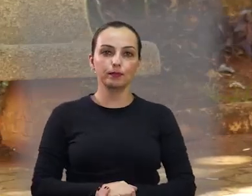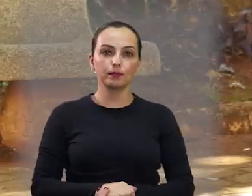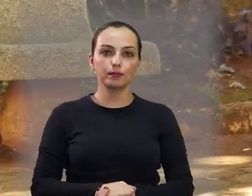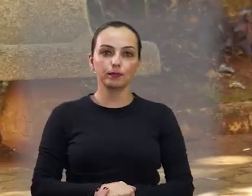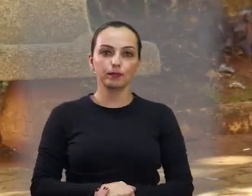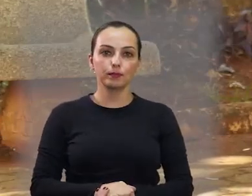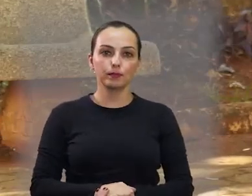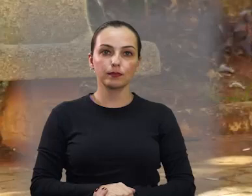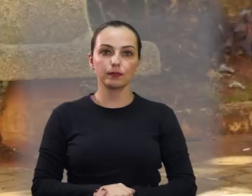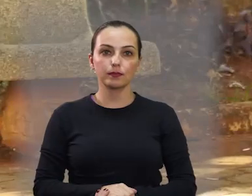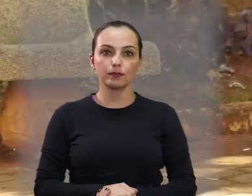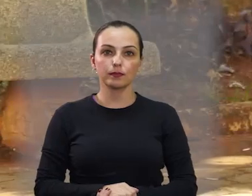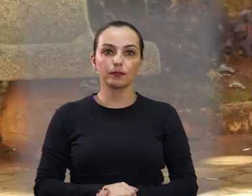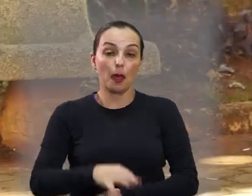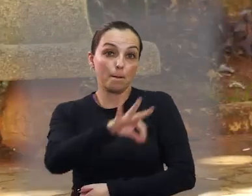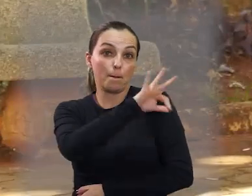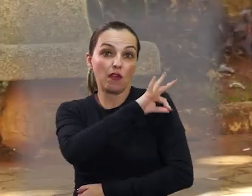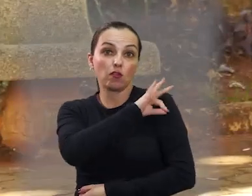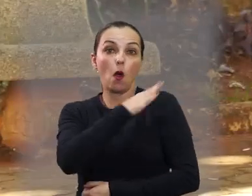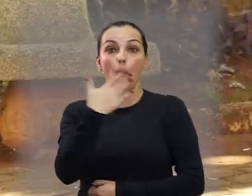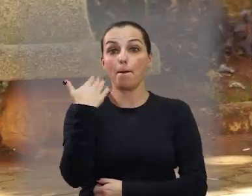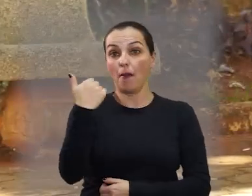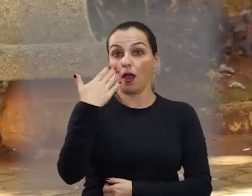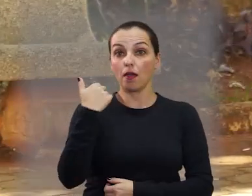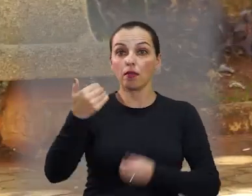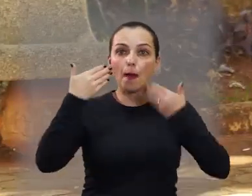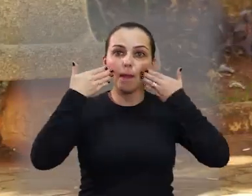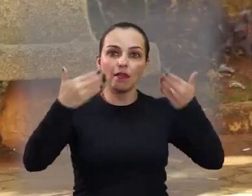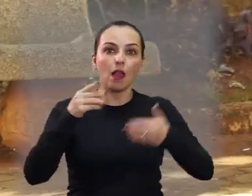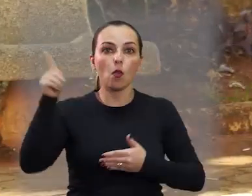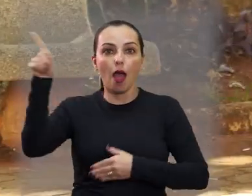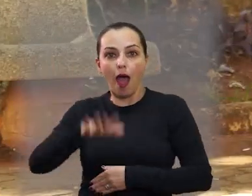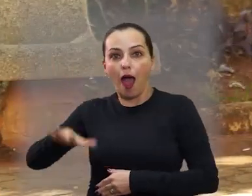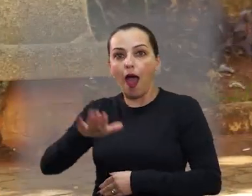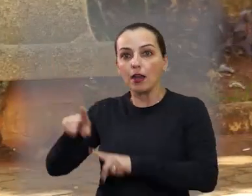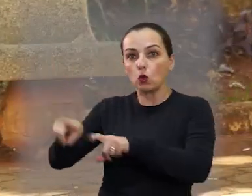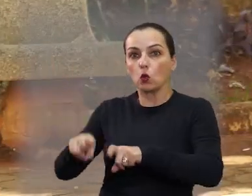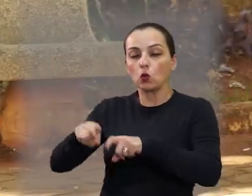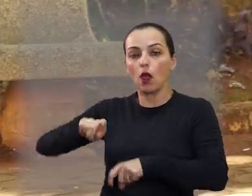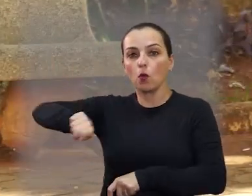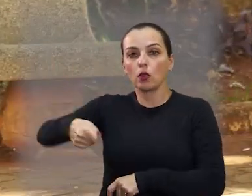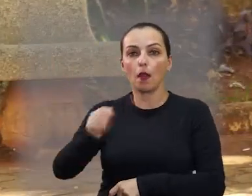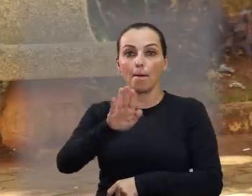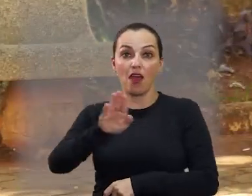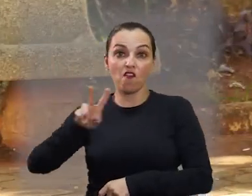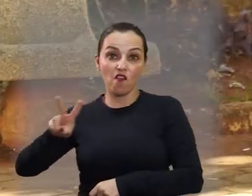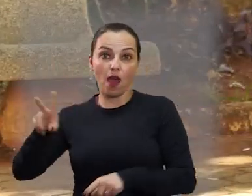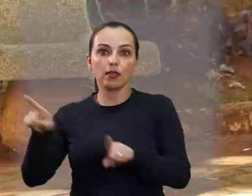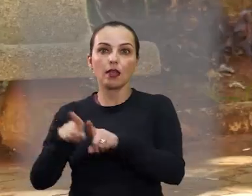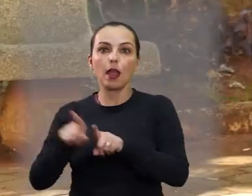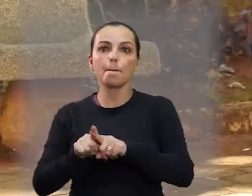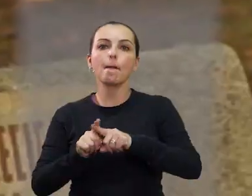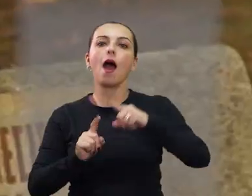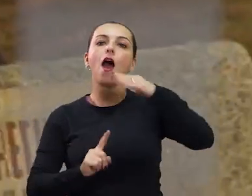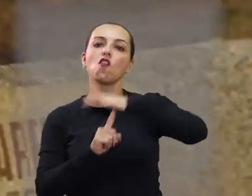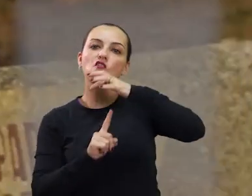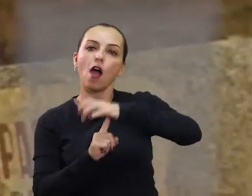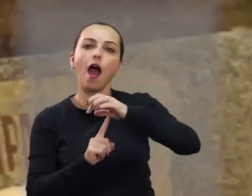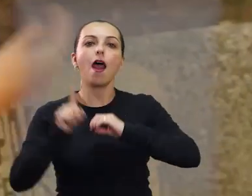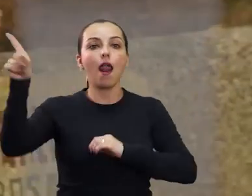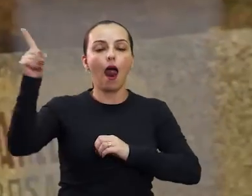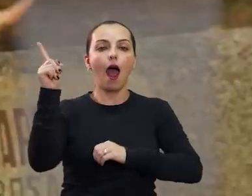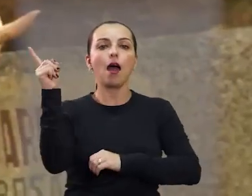seguindo. A gente se apresentou pela prefeitura no assentamento Bela Vista, na